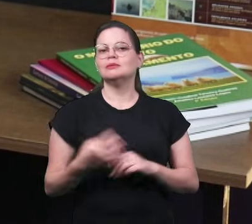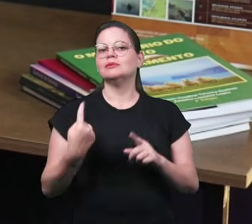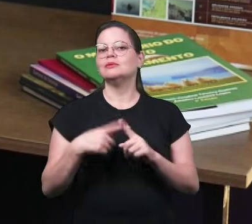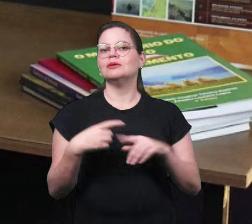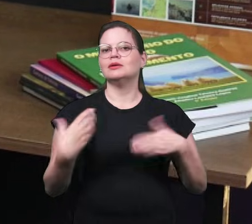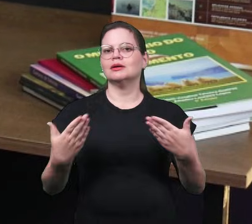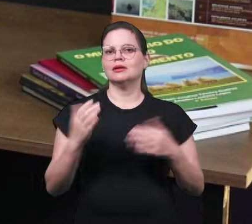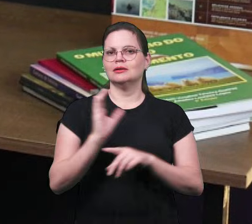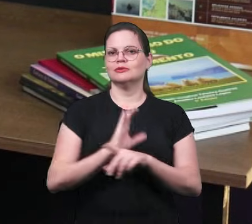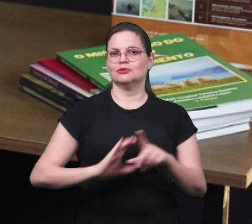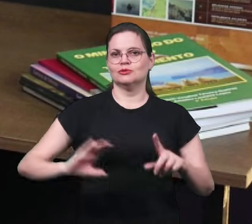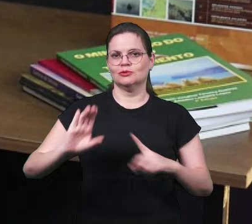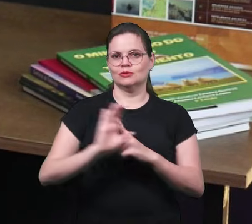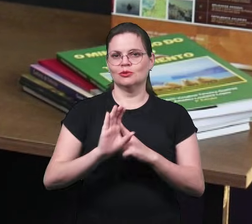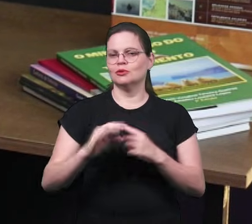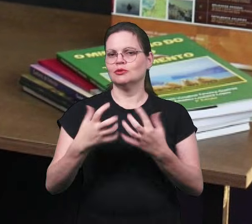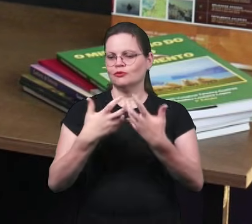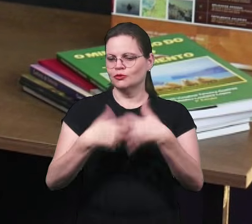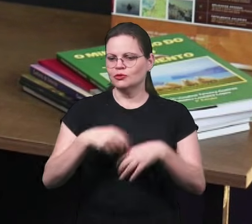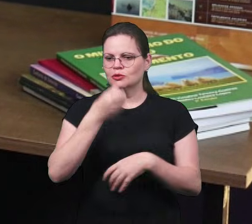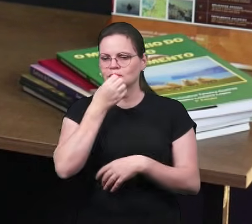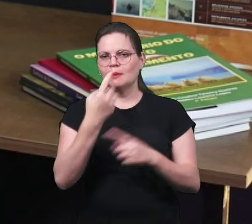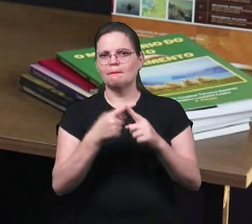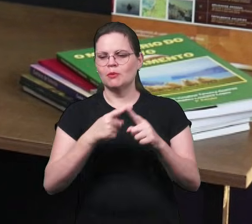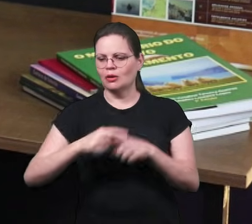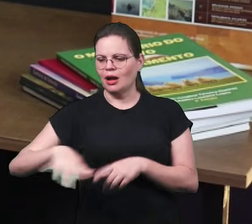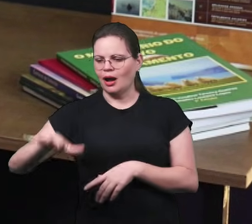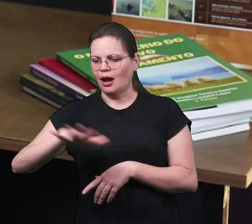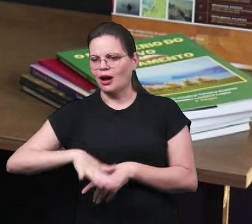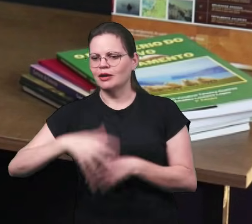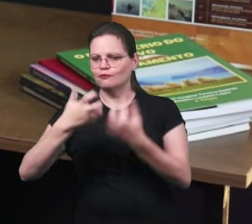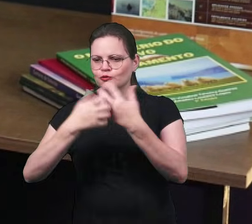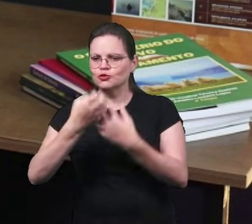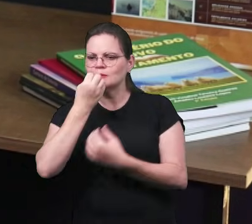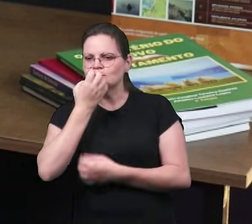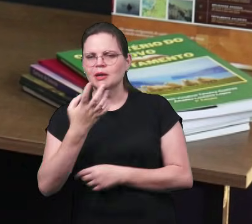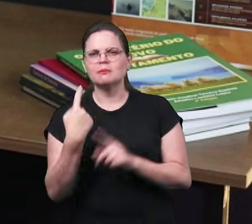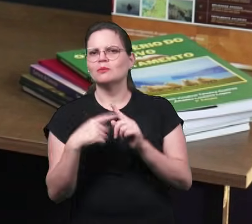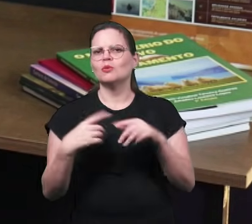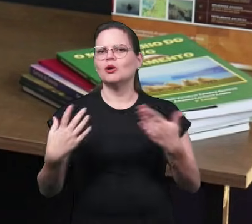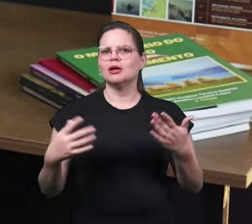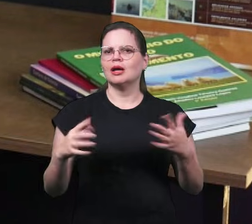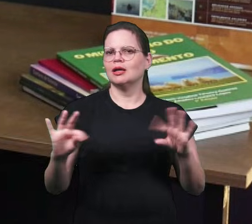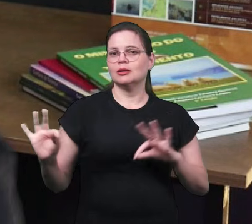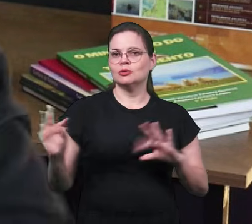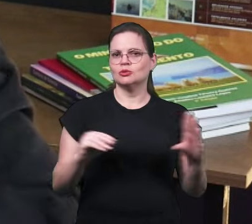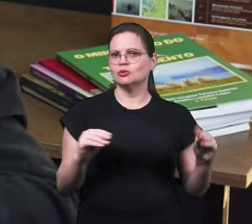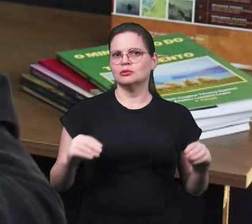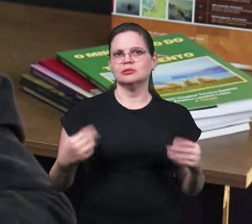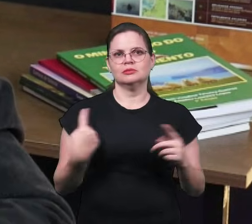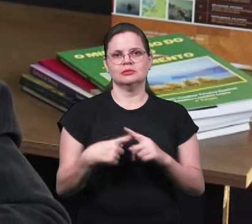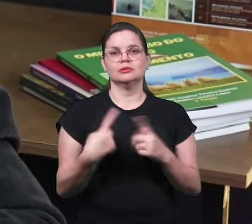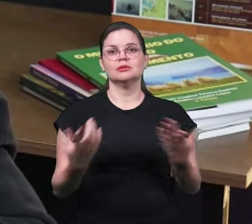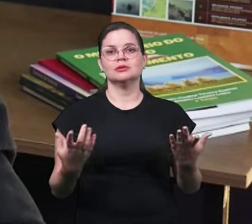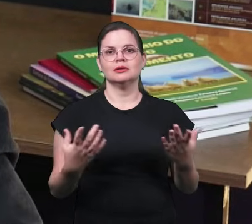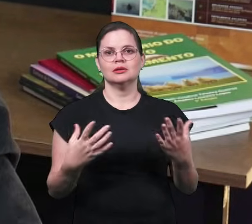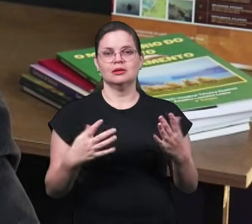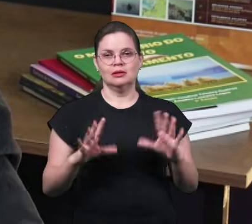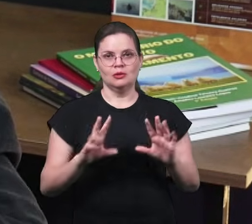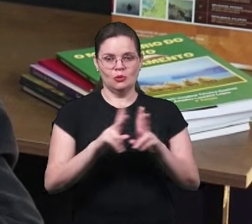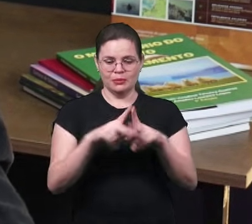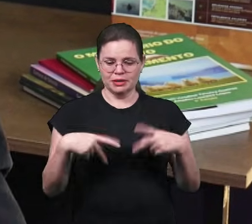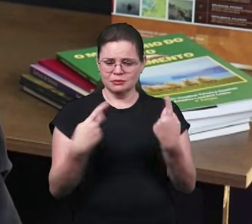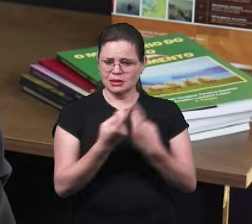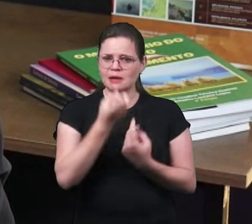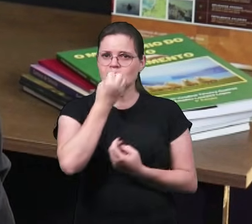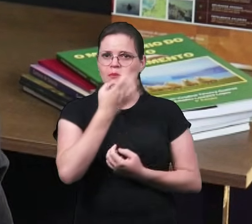os cultos, porque os polos funcionam, as áreas funcionam, as regiões funcionam, porque o conselho presbiteral